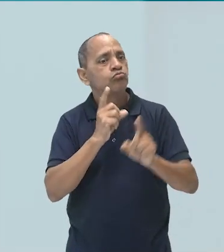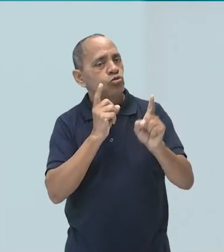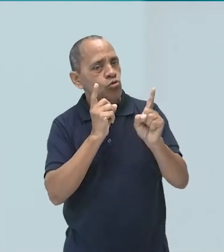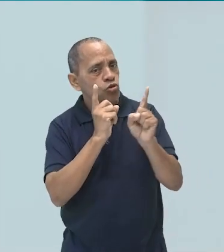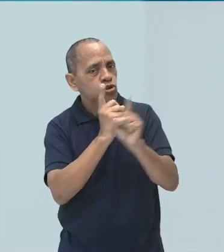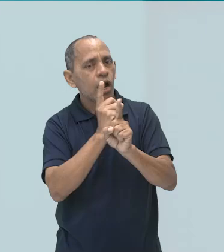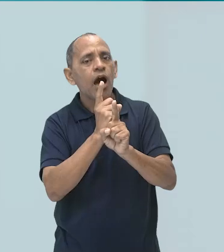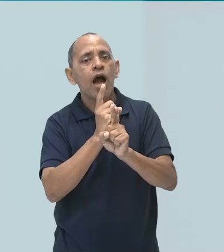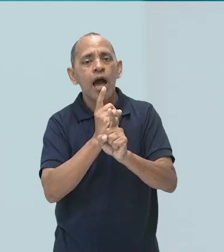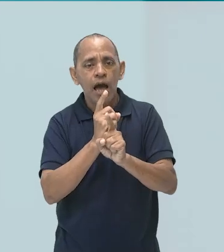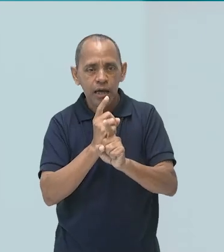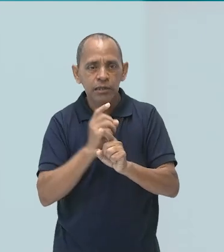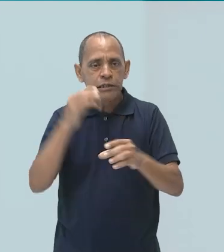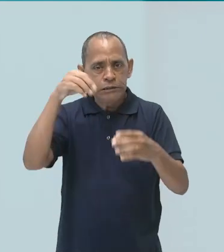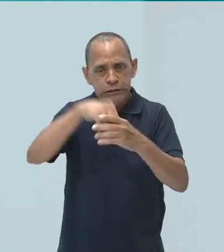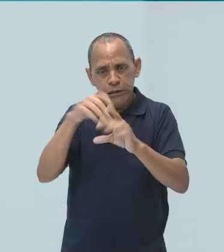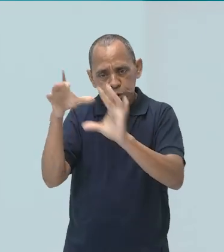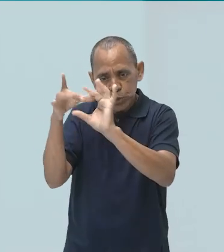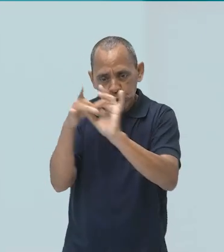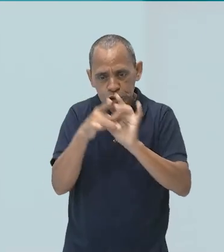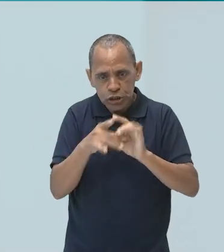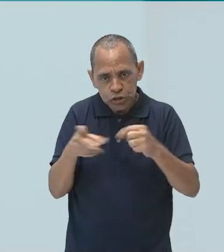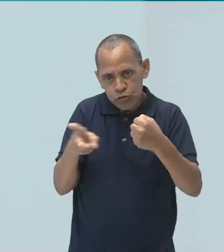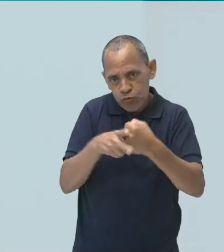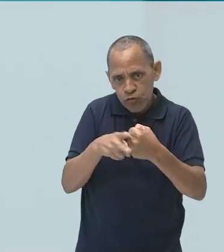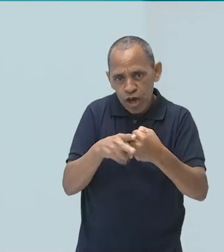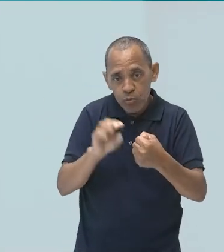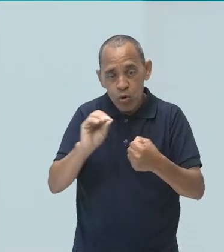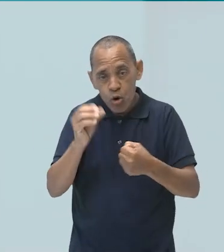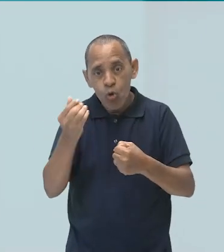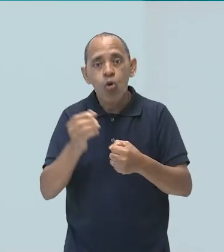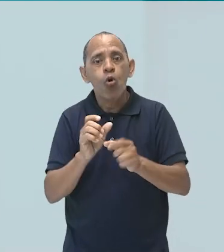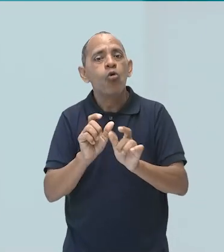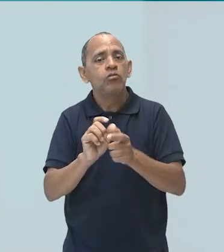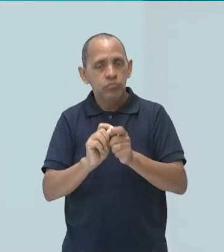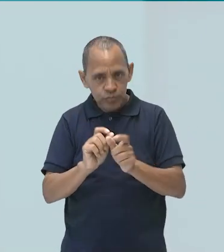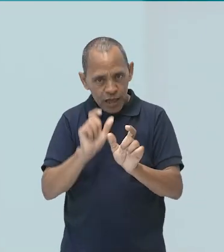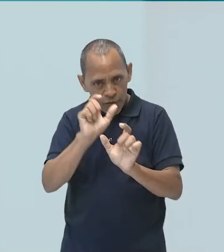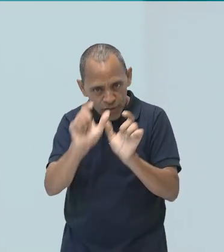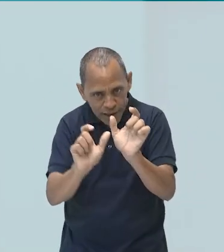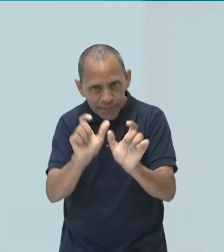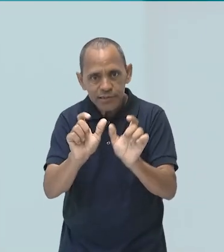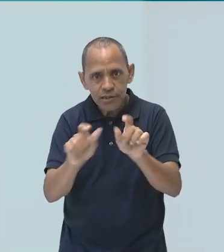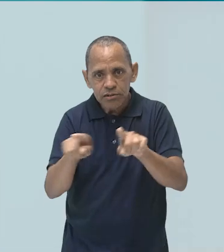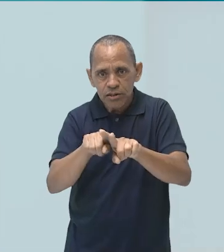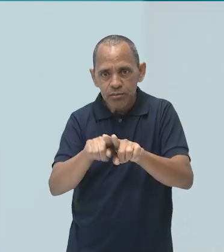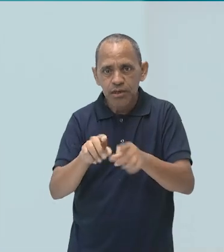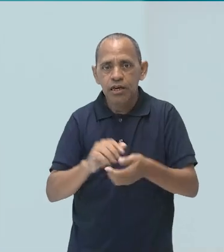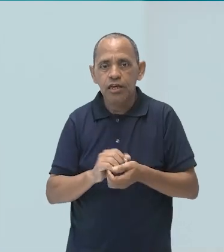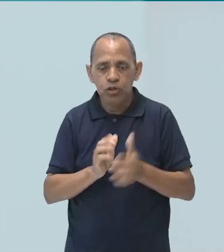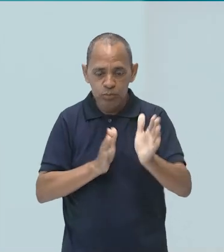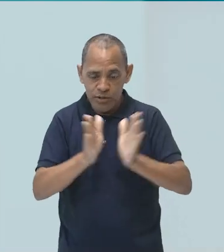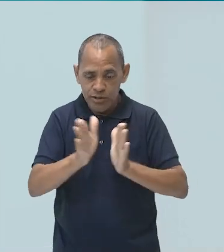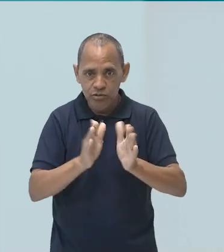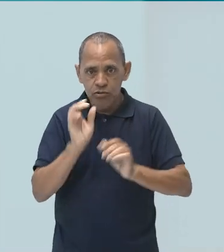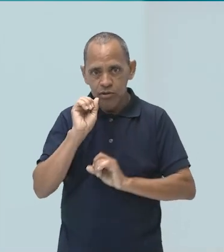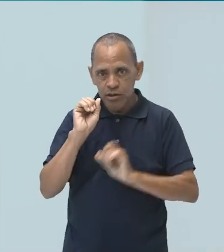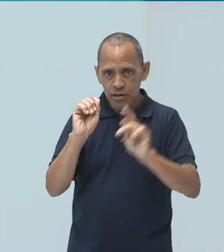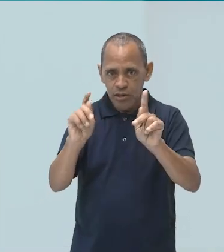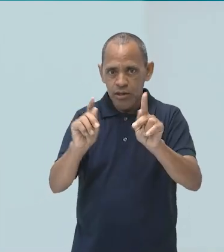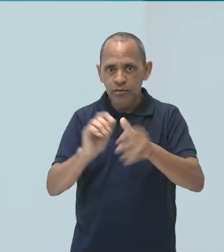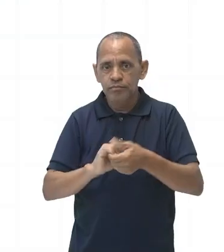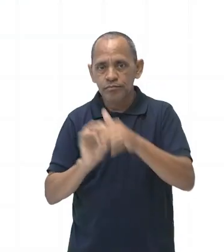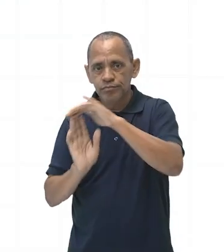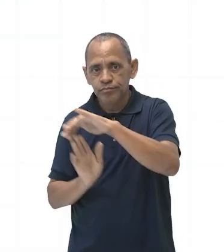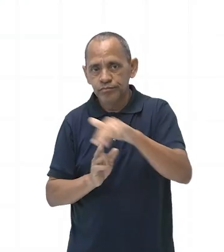pelo contexto, pelo verbo ou pelo contexto aí do texto do período. Ok?